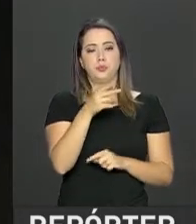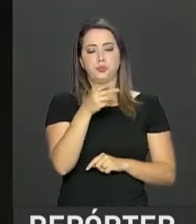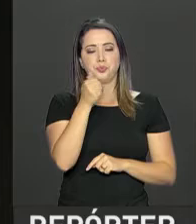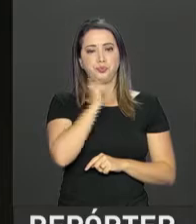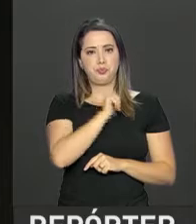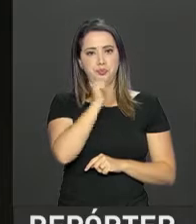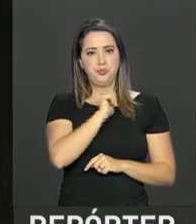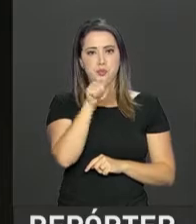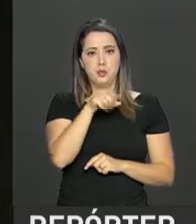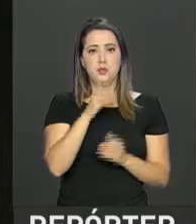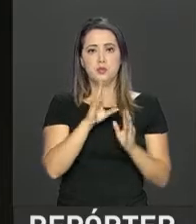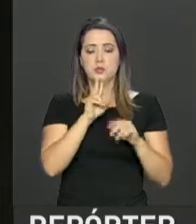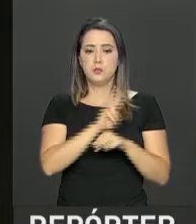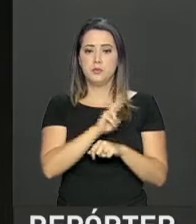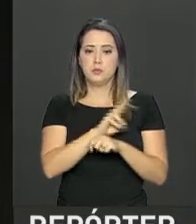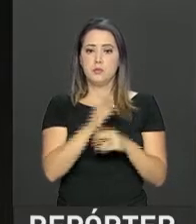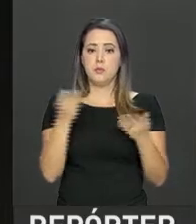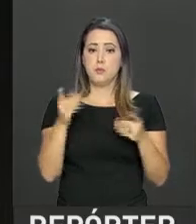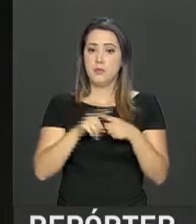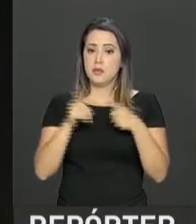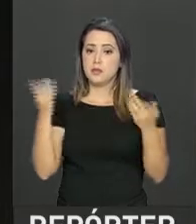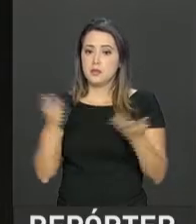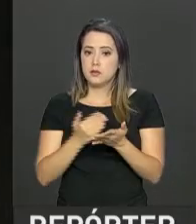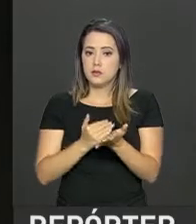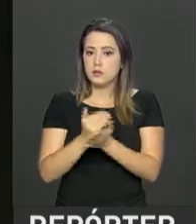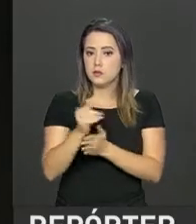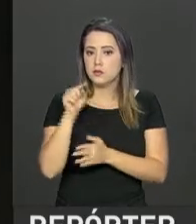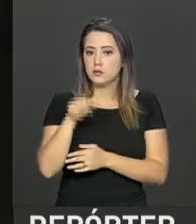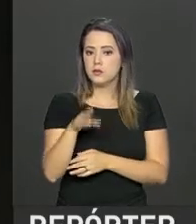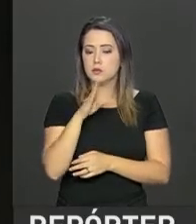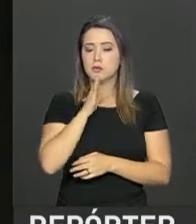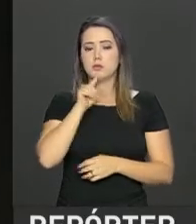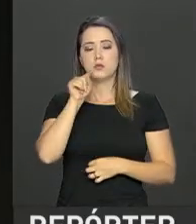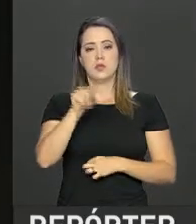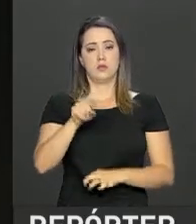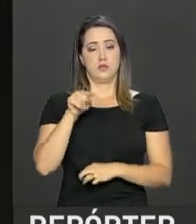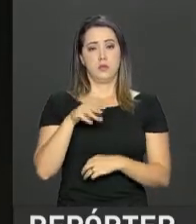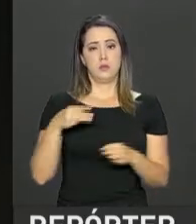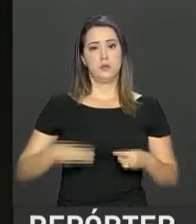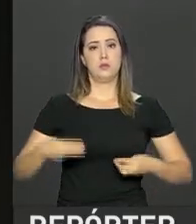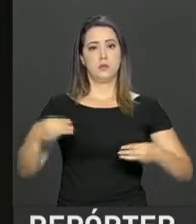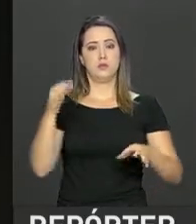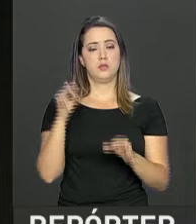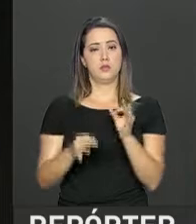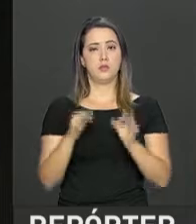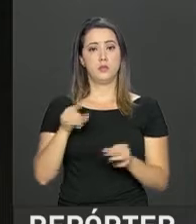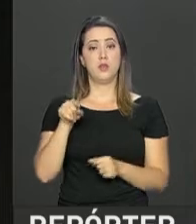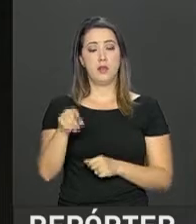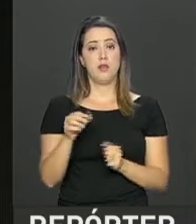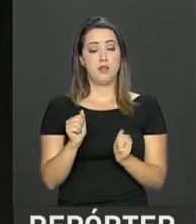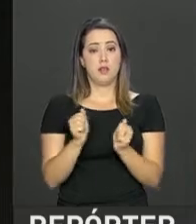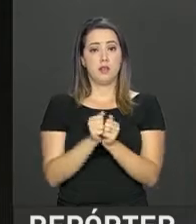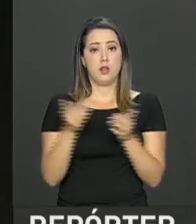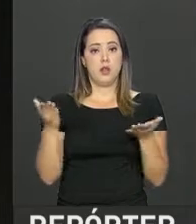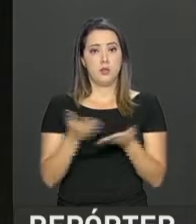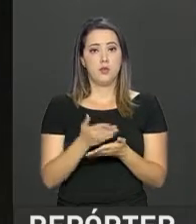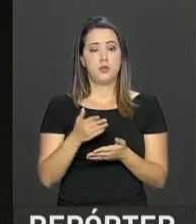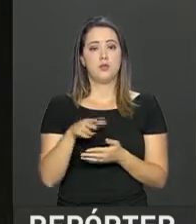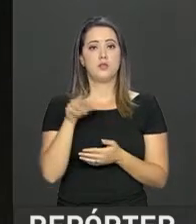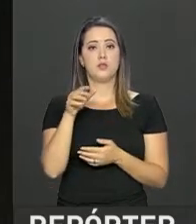de refugiadas. Mas agora, a partir desse reconhecimento por meio do ministro da Justiça, elas passam a condição